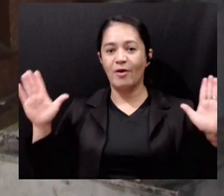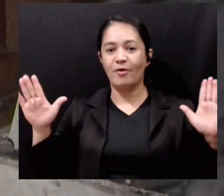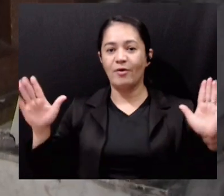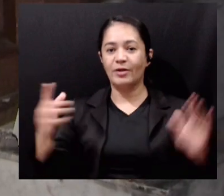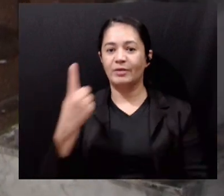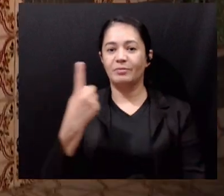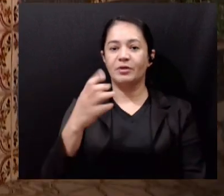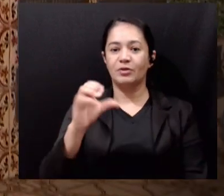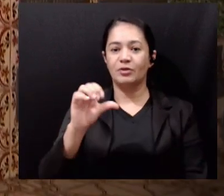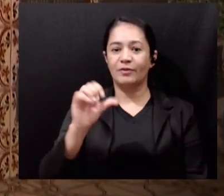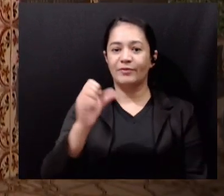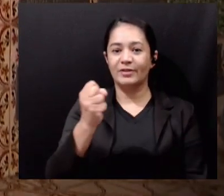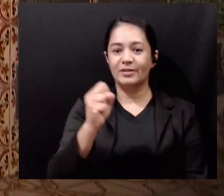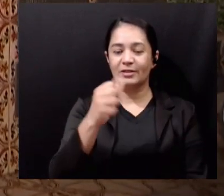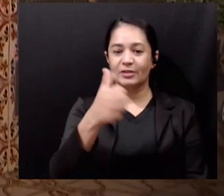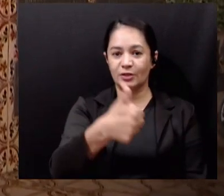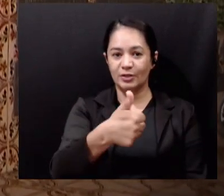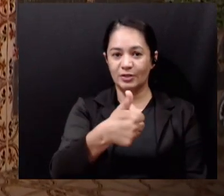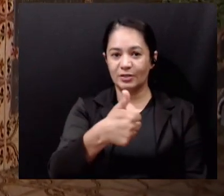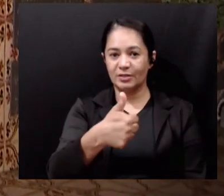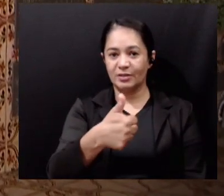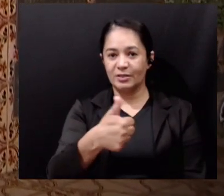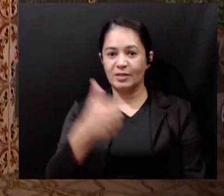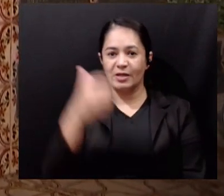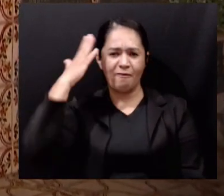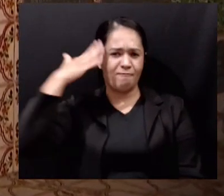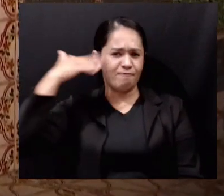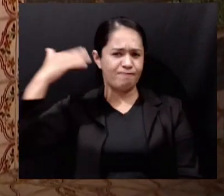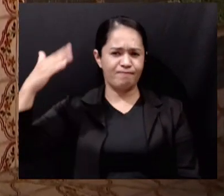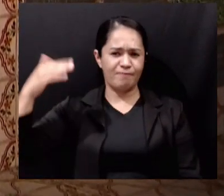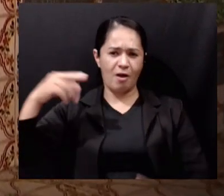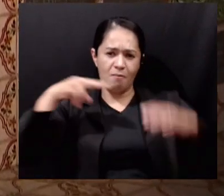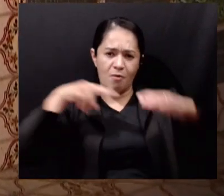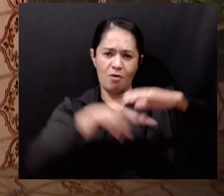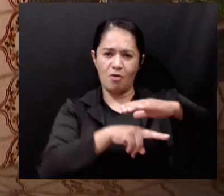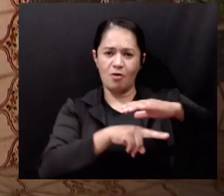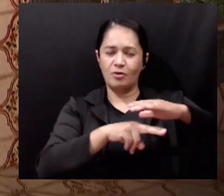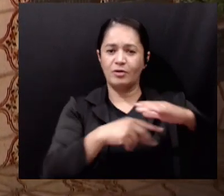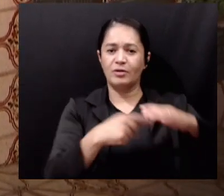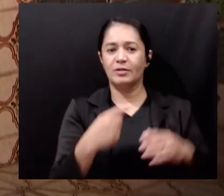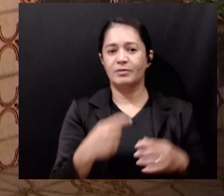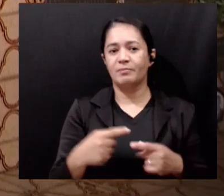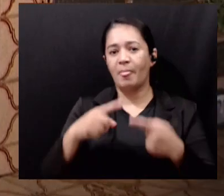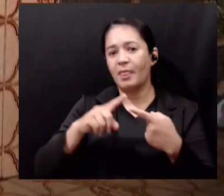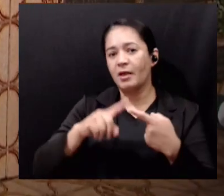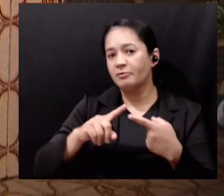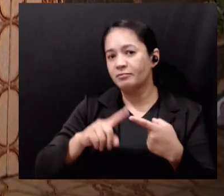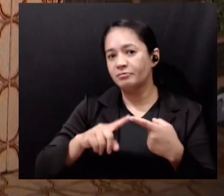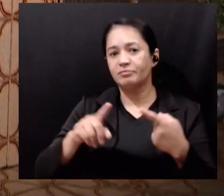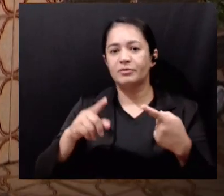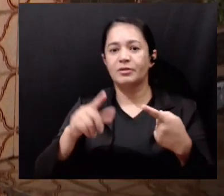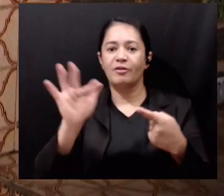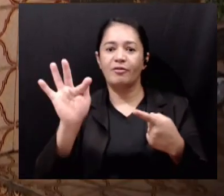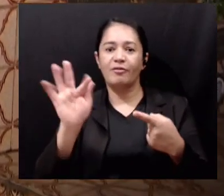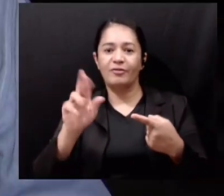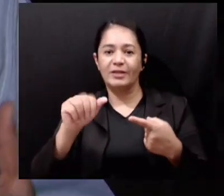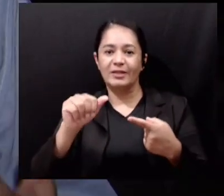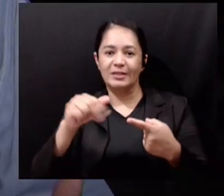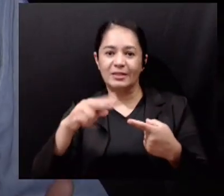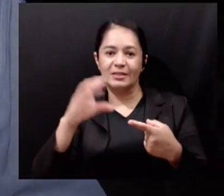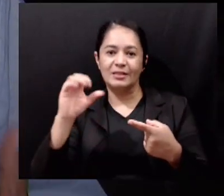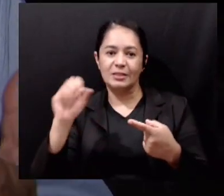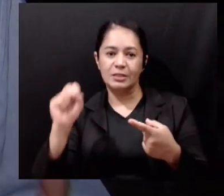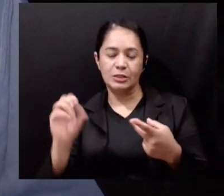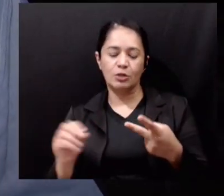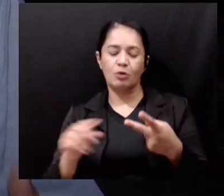onde estão sepultadas grandes personalidades da cidade, como Francisco Glicério, Mário Gatti e Vieira Bueno. A